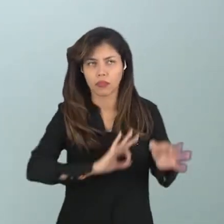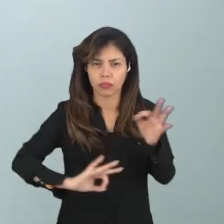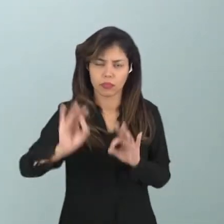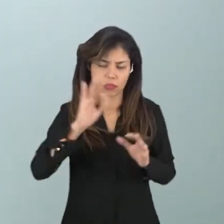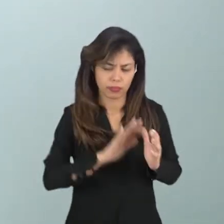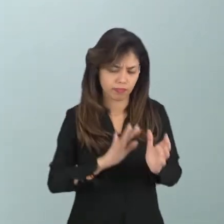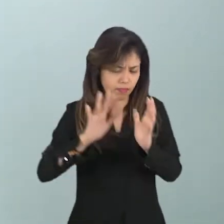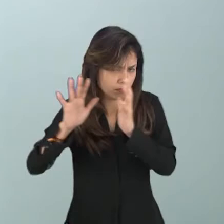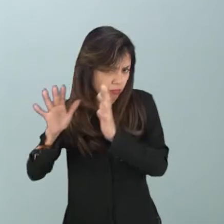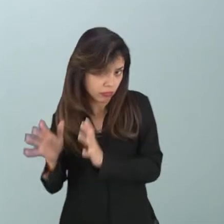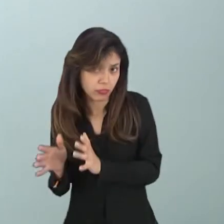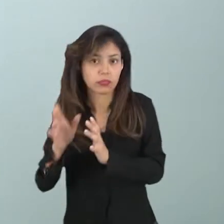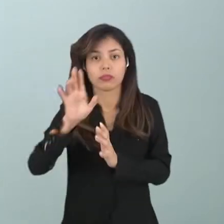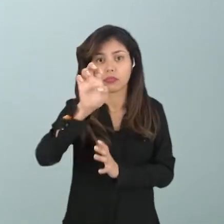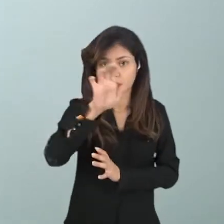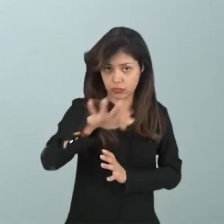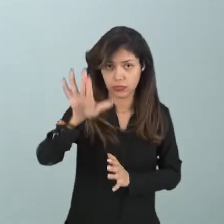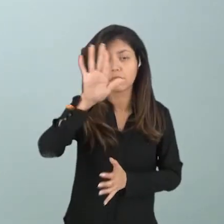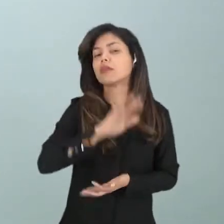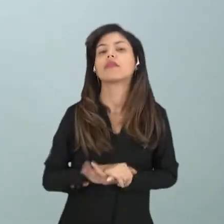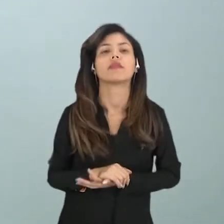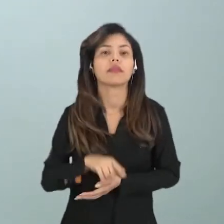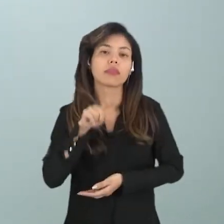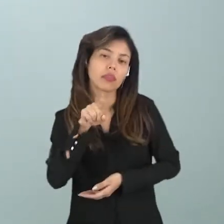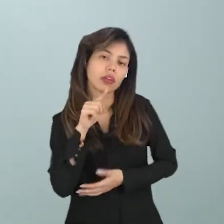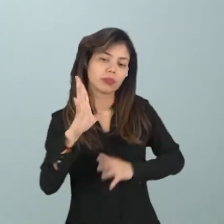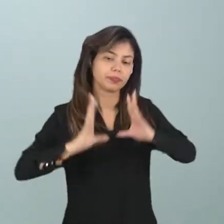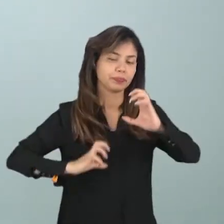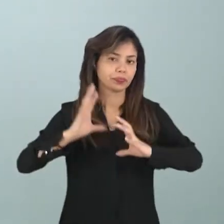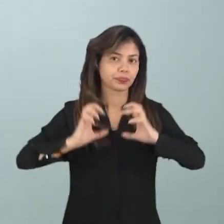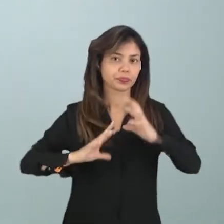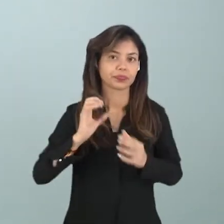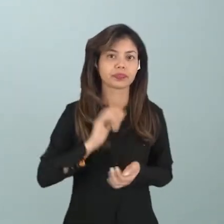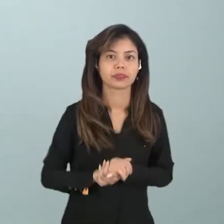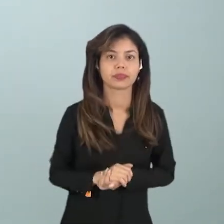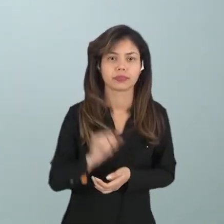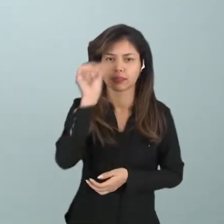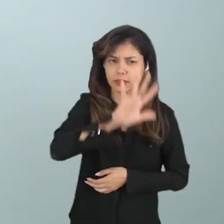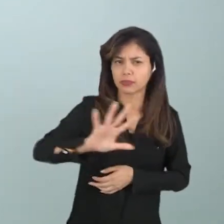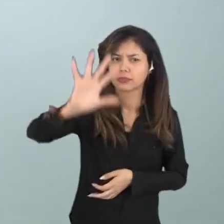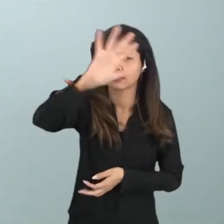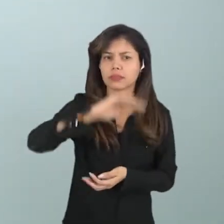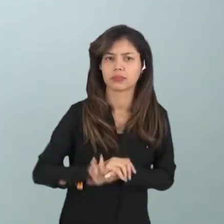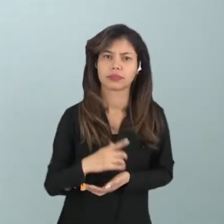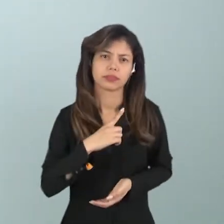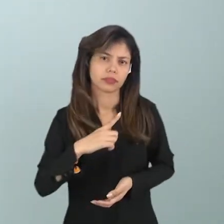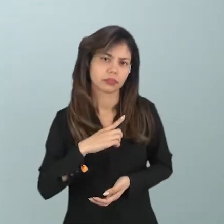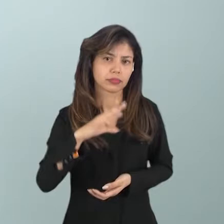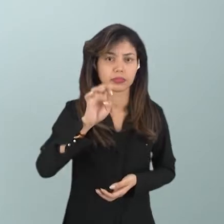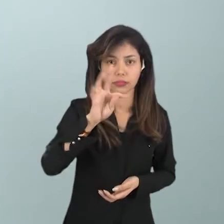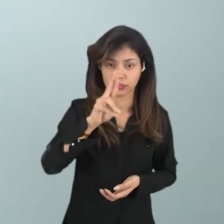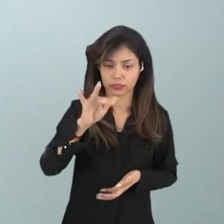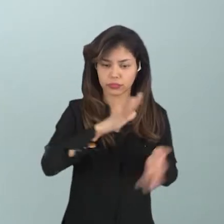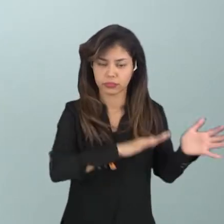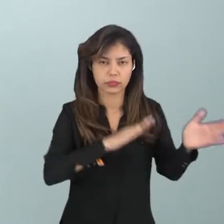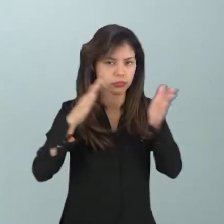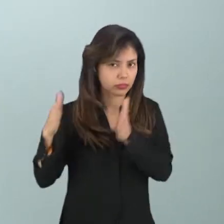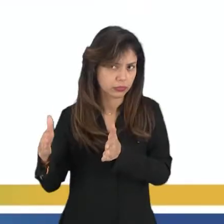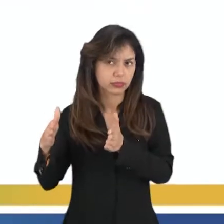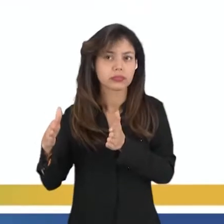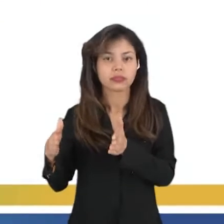do leste europeu. Então, essa é uma divergência nacionalista e étnica que faz parte dessa